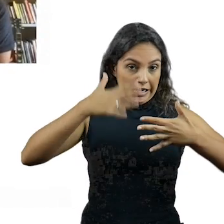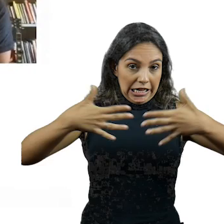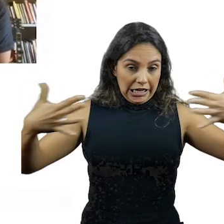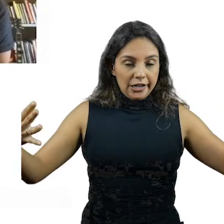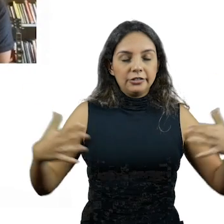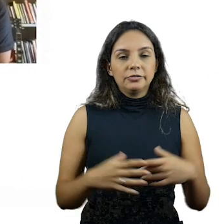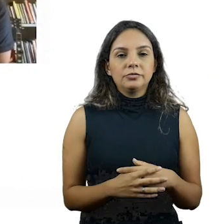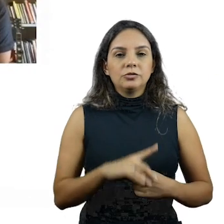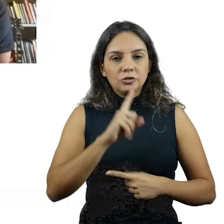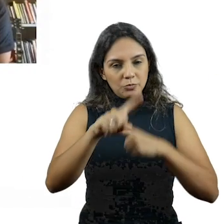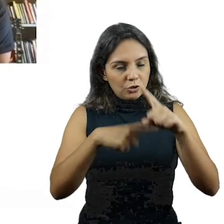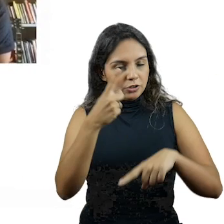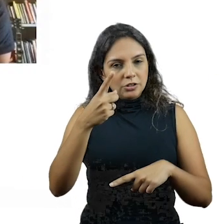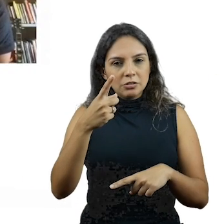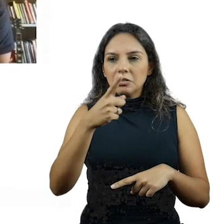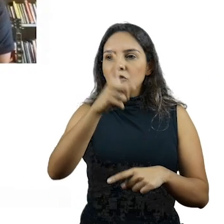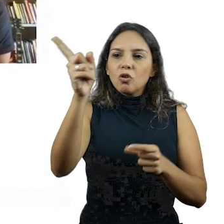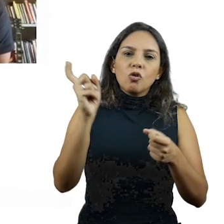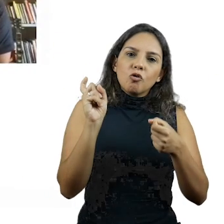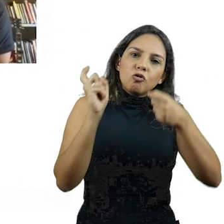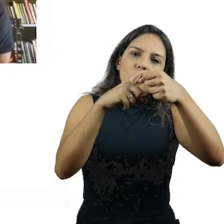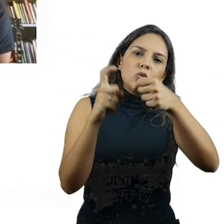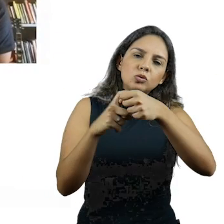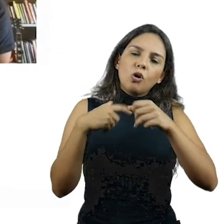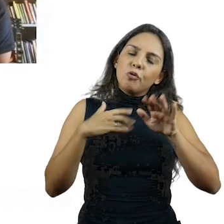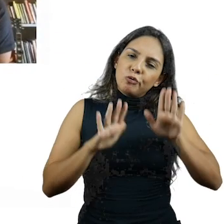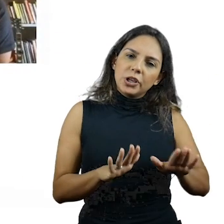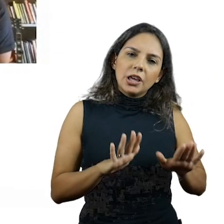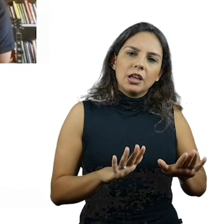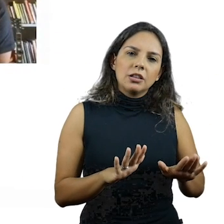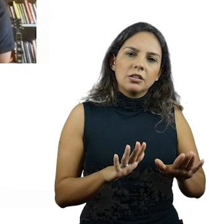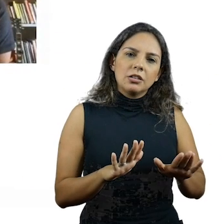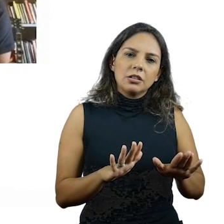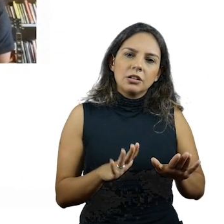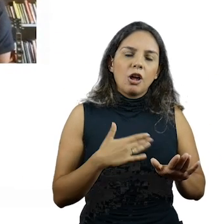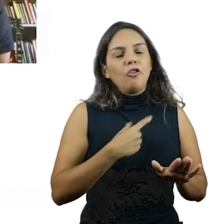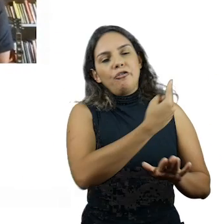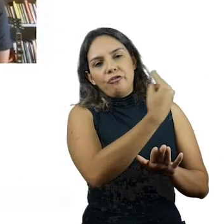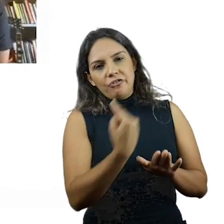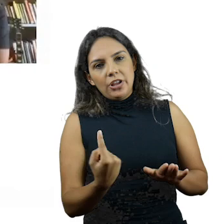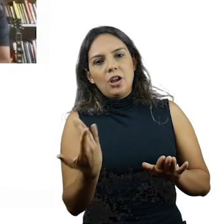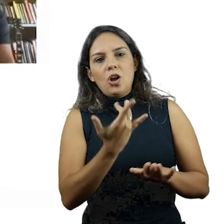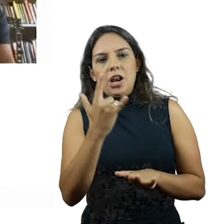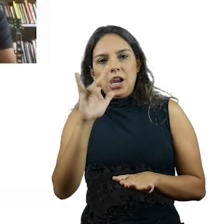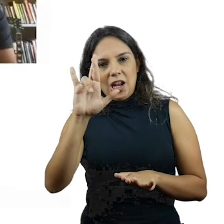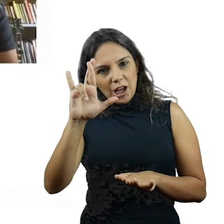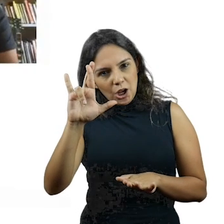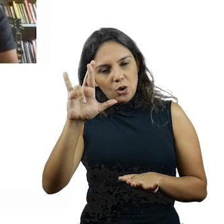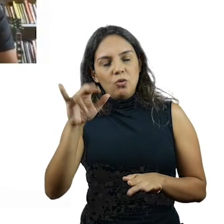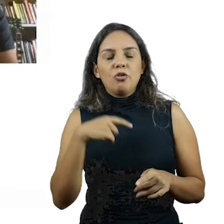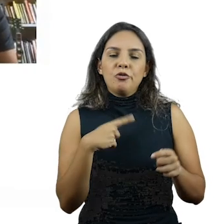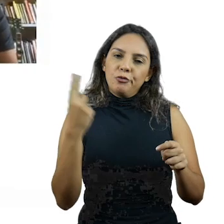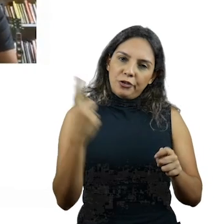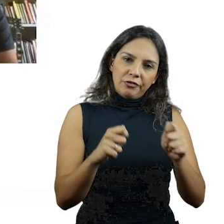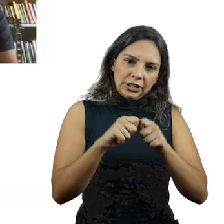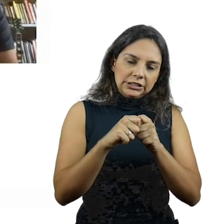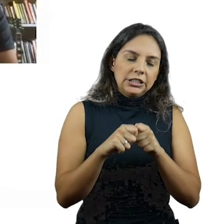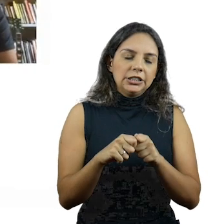grande, depois o pessoal foi voltando, ficamos lá mais um pouco, aí eu tive que vir também, tivemos que fazer umas coisas